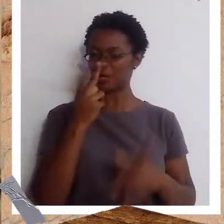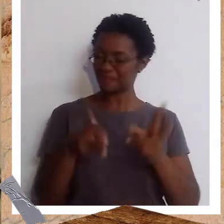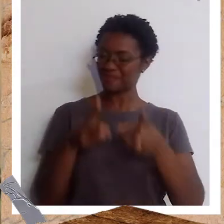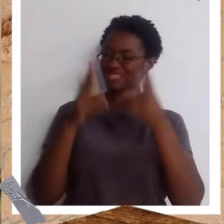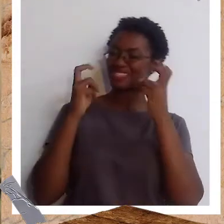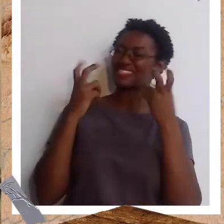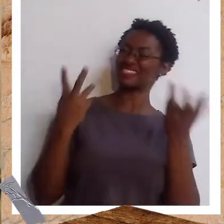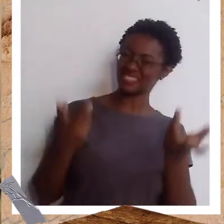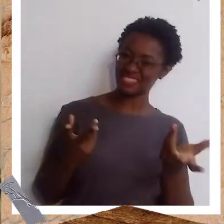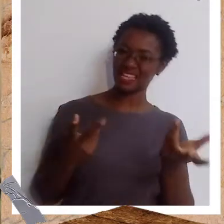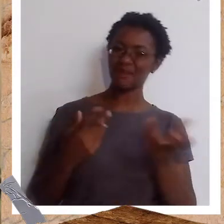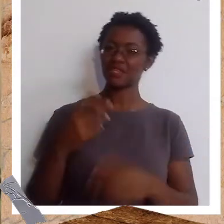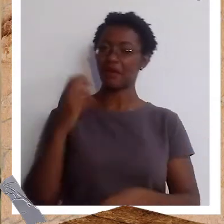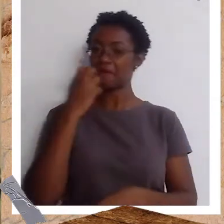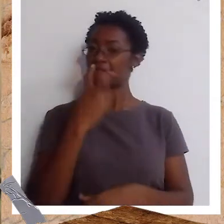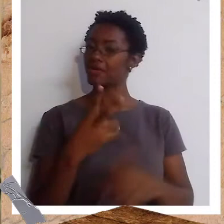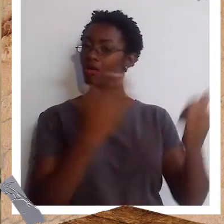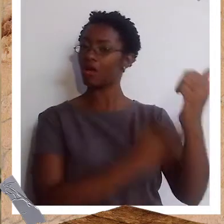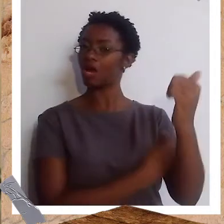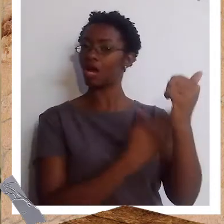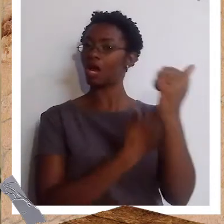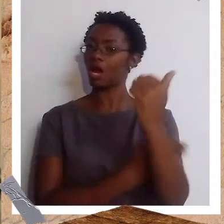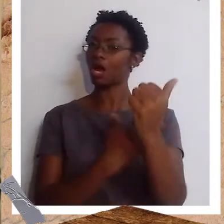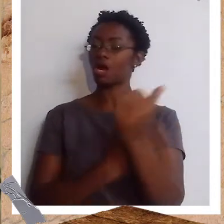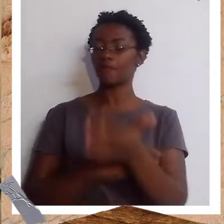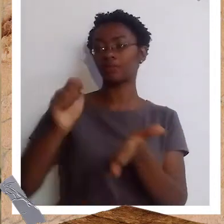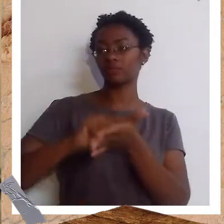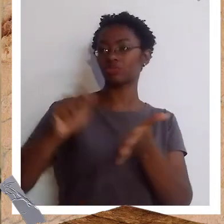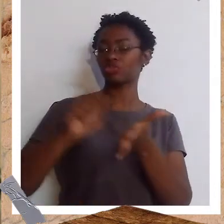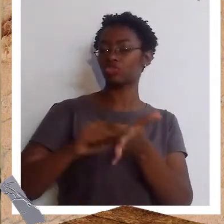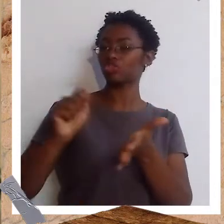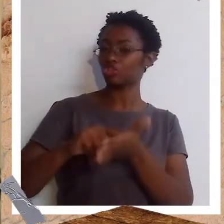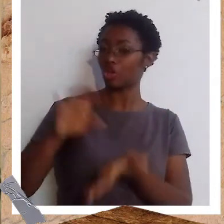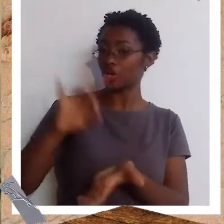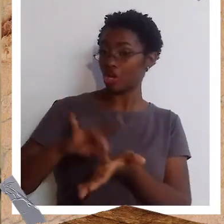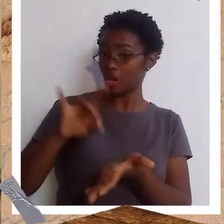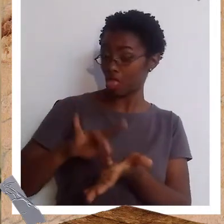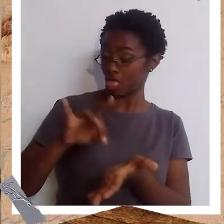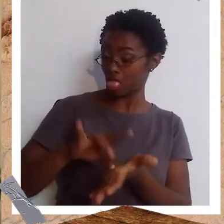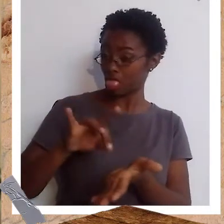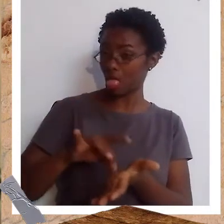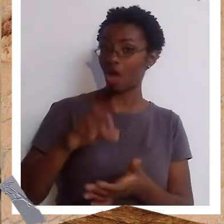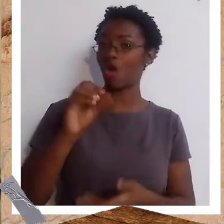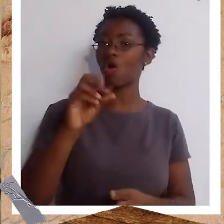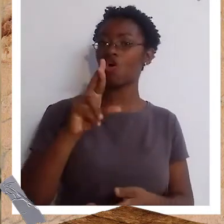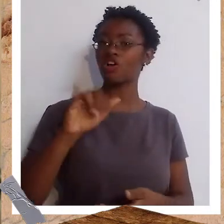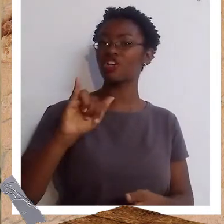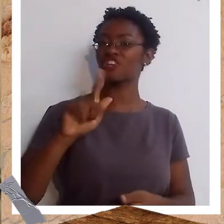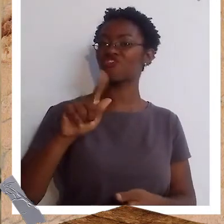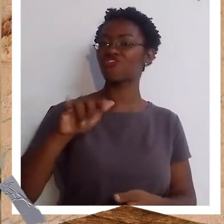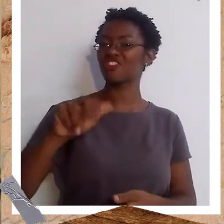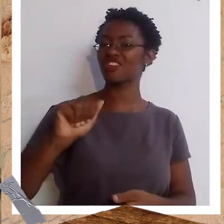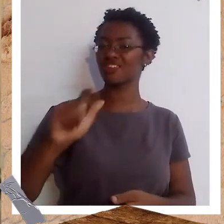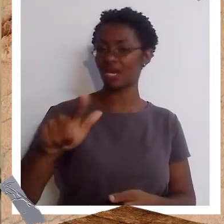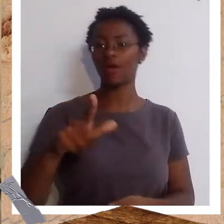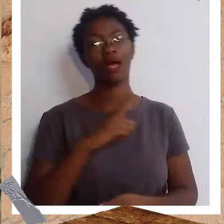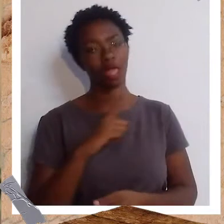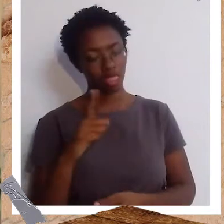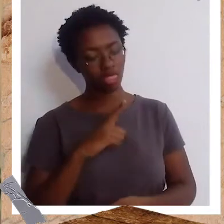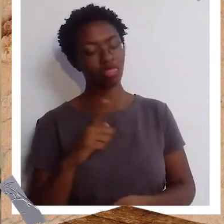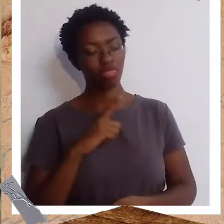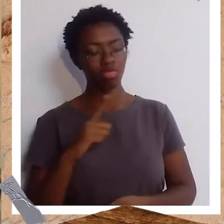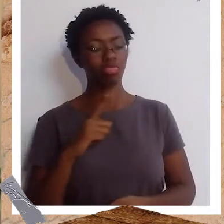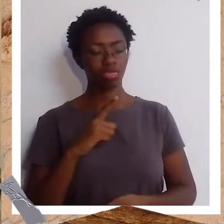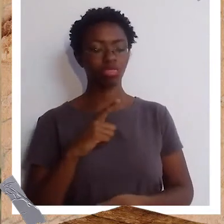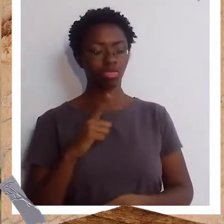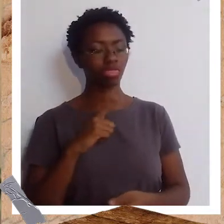gente vai nos arquivos, vai nos manuscritos originais e vê as correções em cima do próprio texto original,